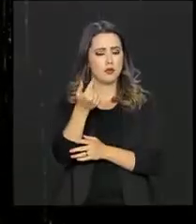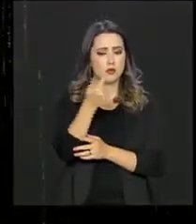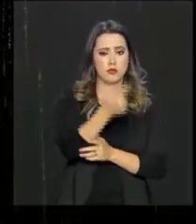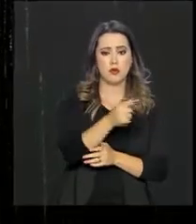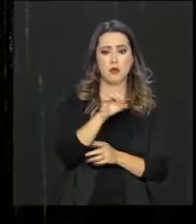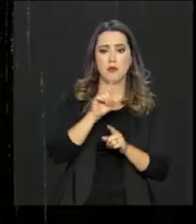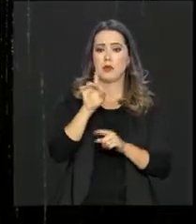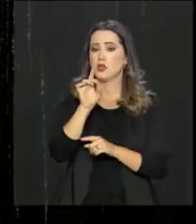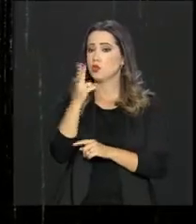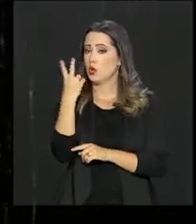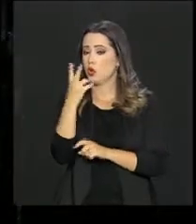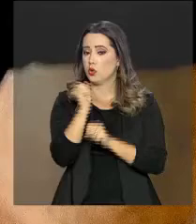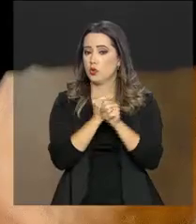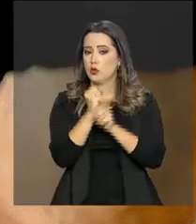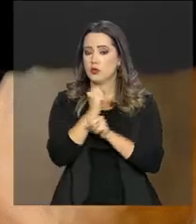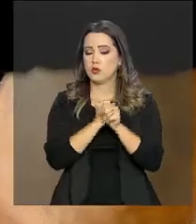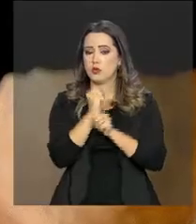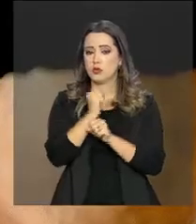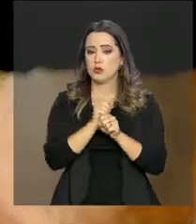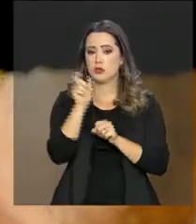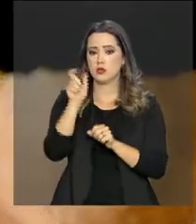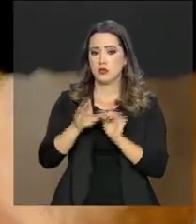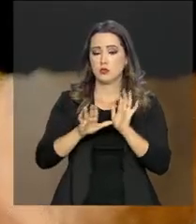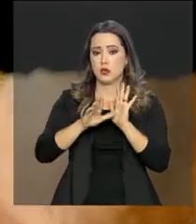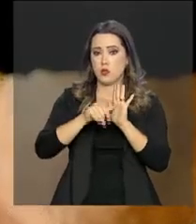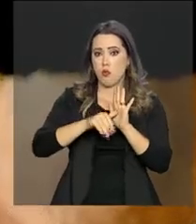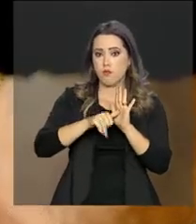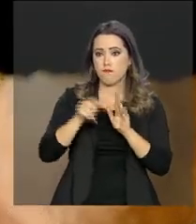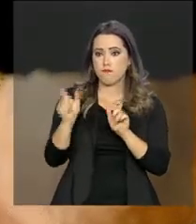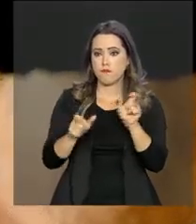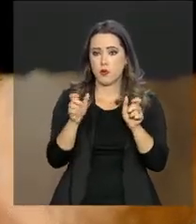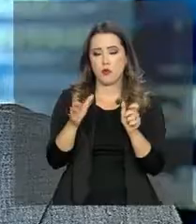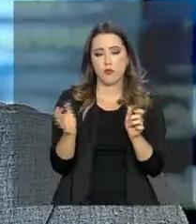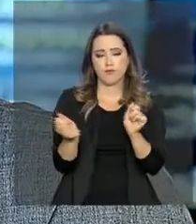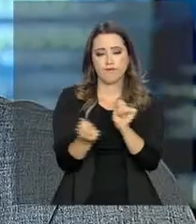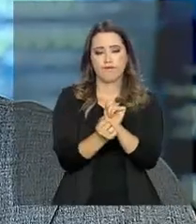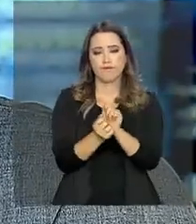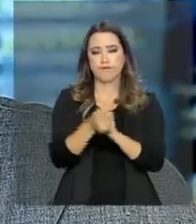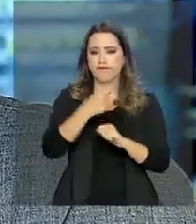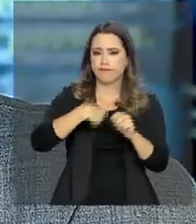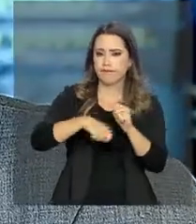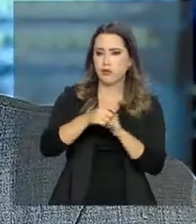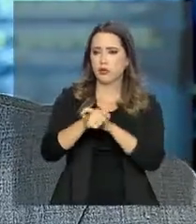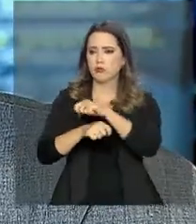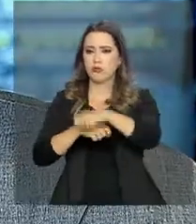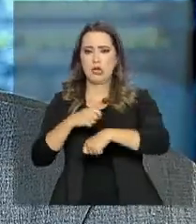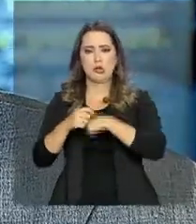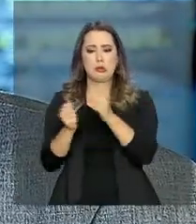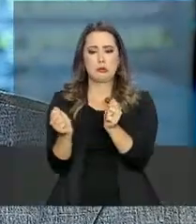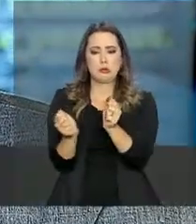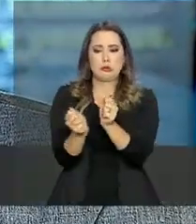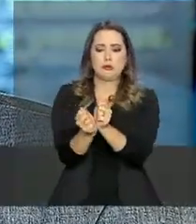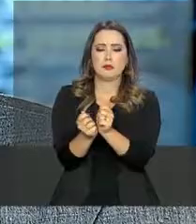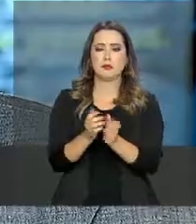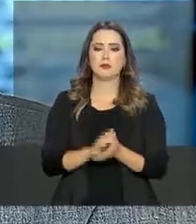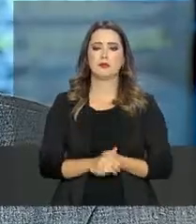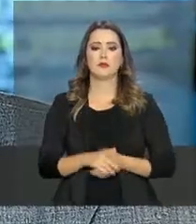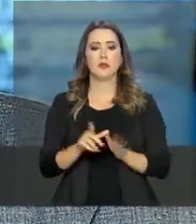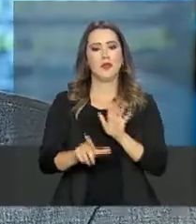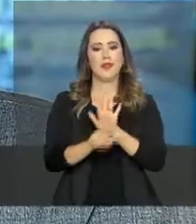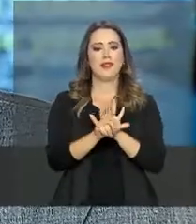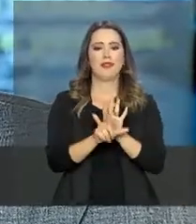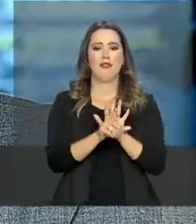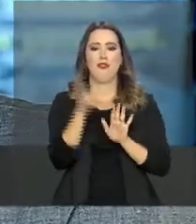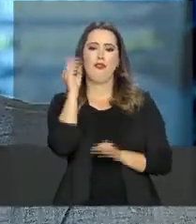mas só há 2 anos que o tráfico de pessoas é tipificado como crime. A lei era frágil e, como a lei frágil,